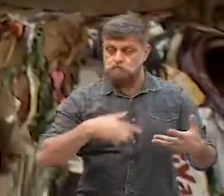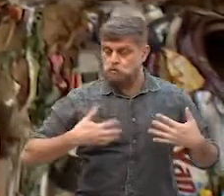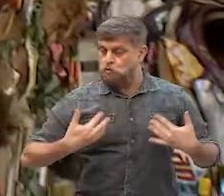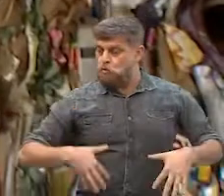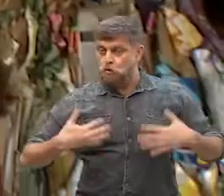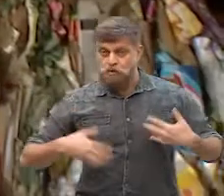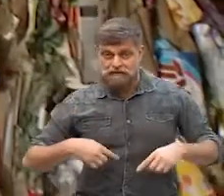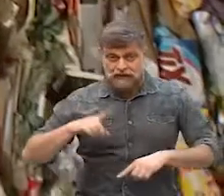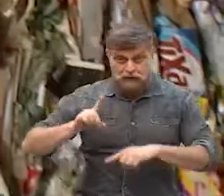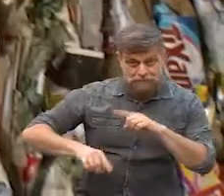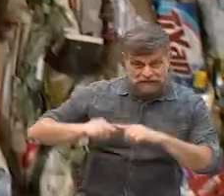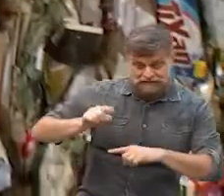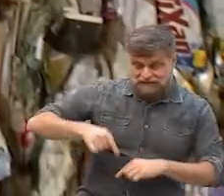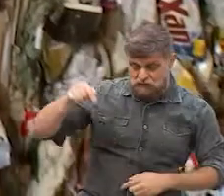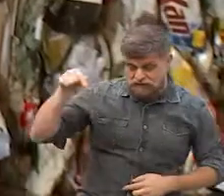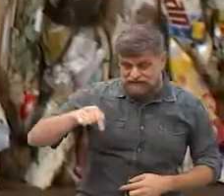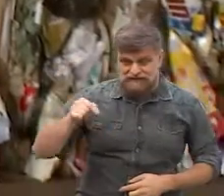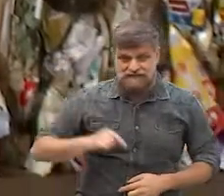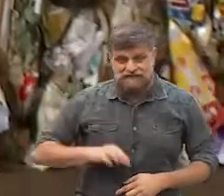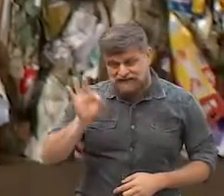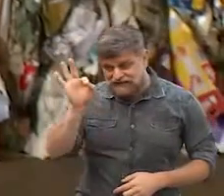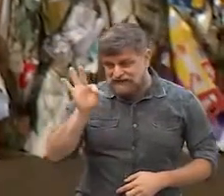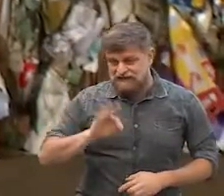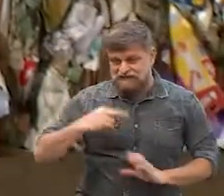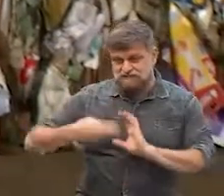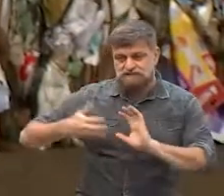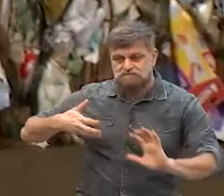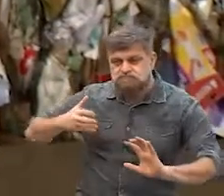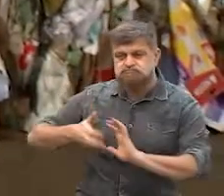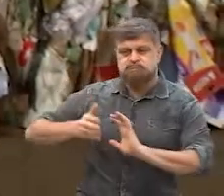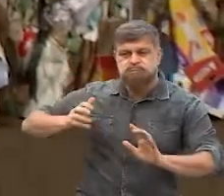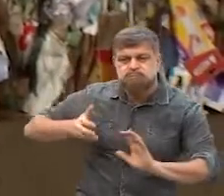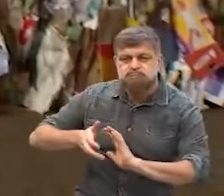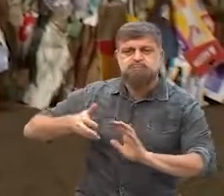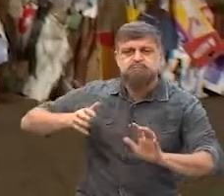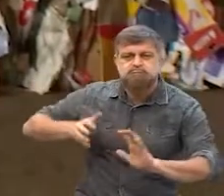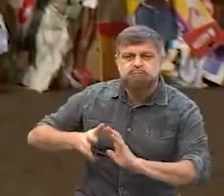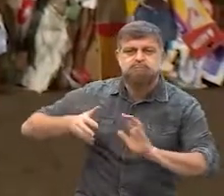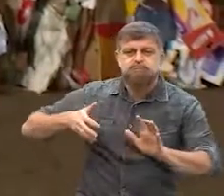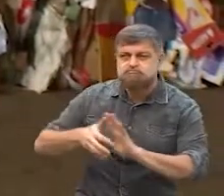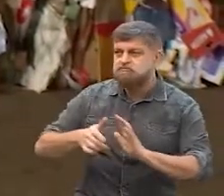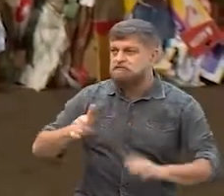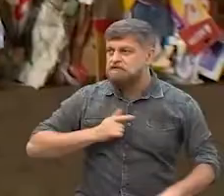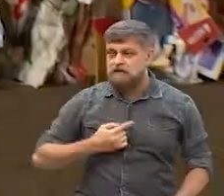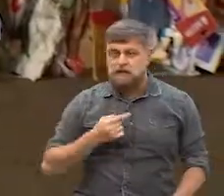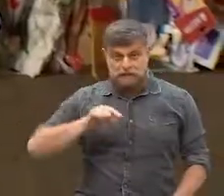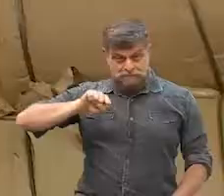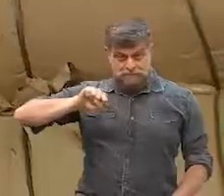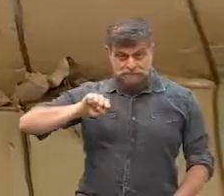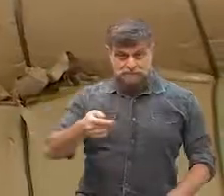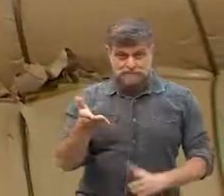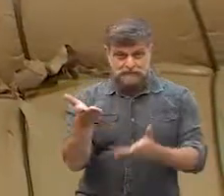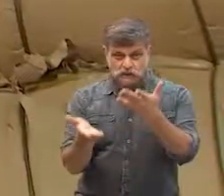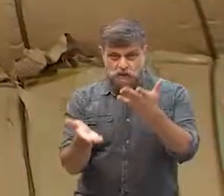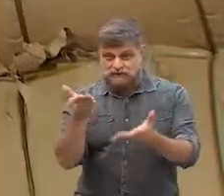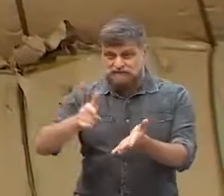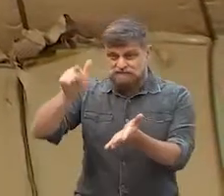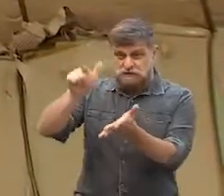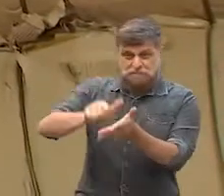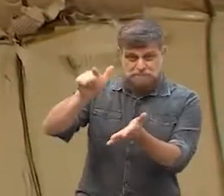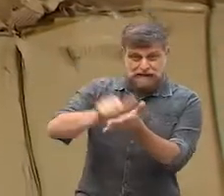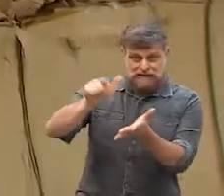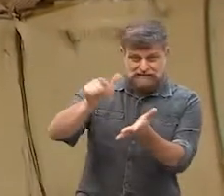dos materiais com mais alto índice de reciclagem. A reciclagem de 1 tonelada de pasta